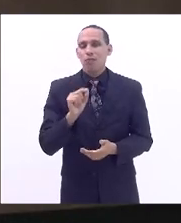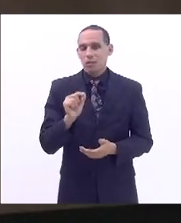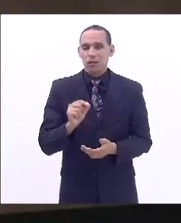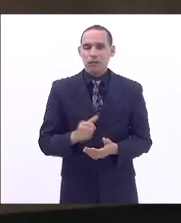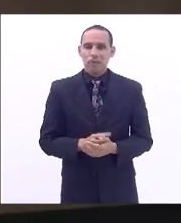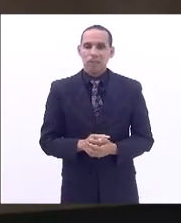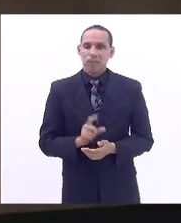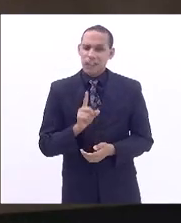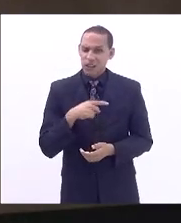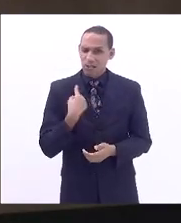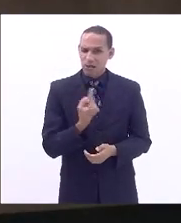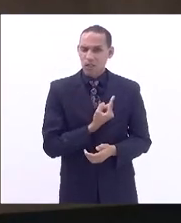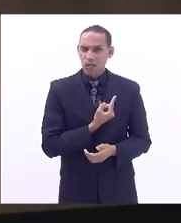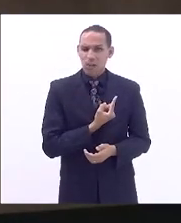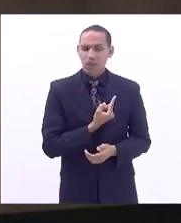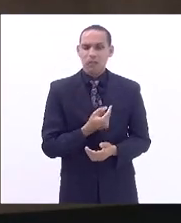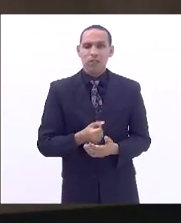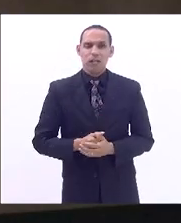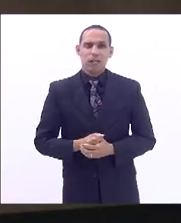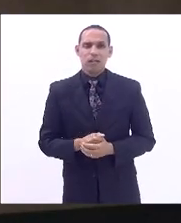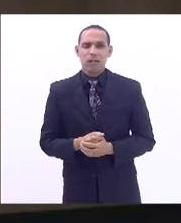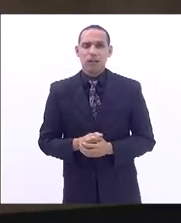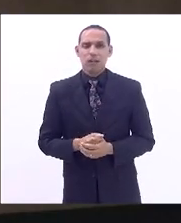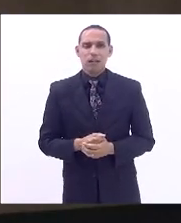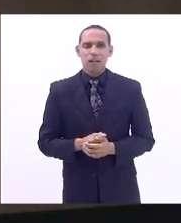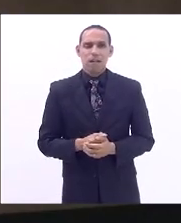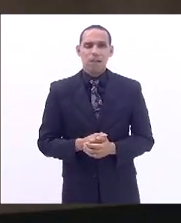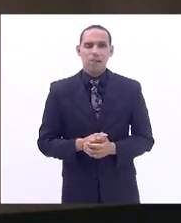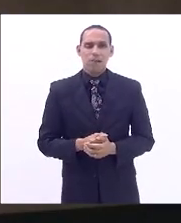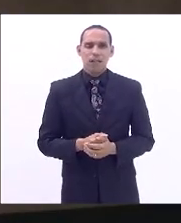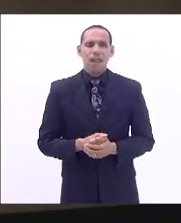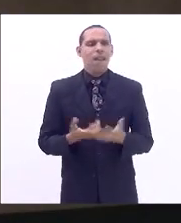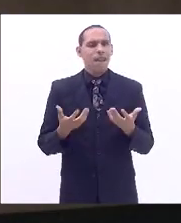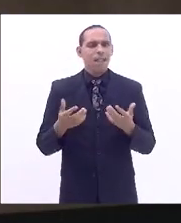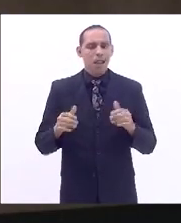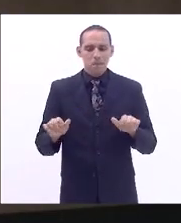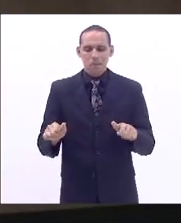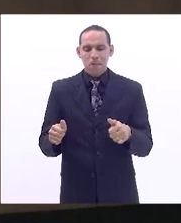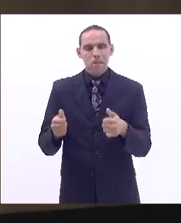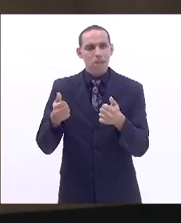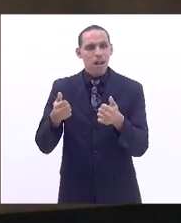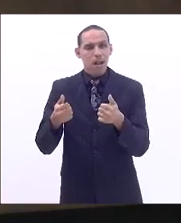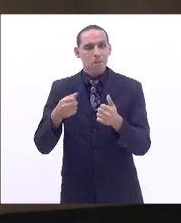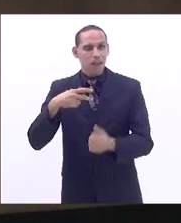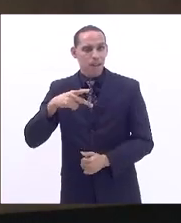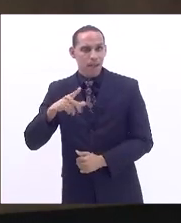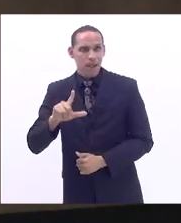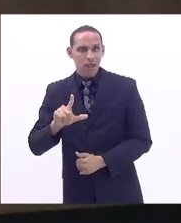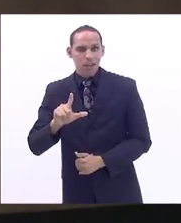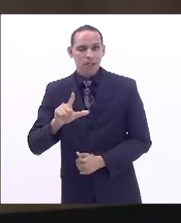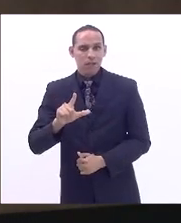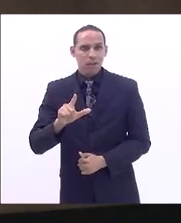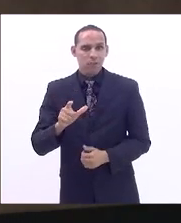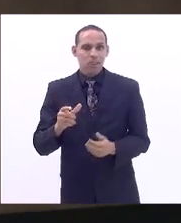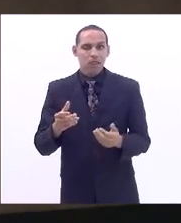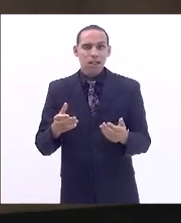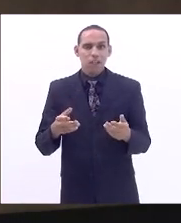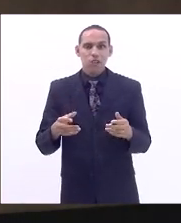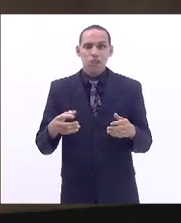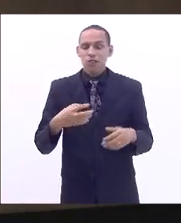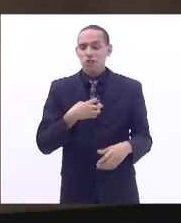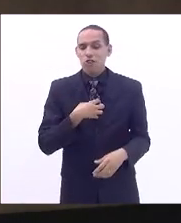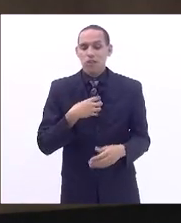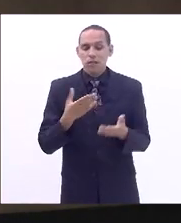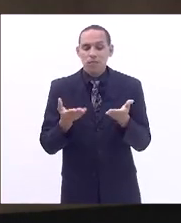que nós façamos algo para que prospere esse projeto de lei do jeito que está